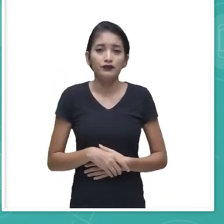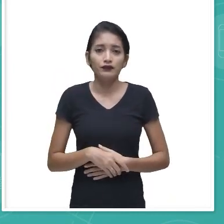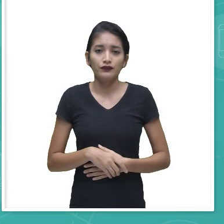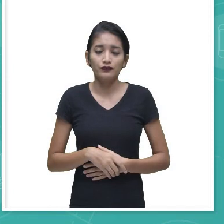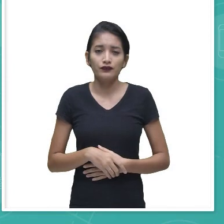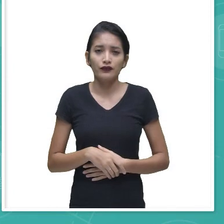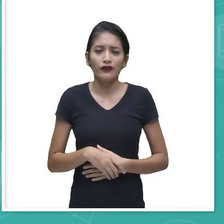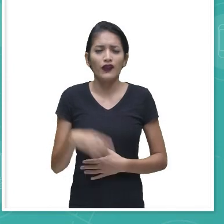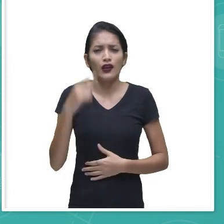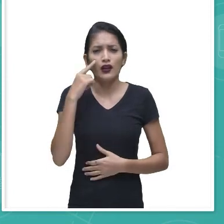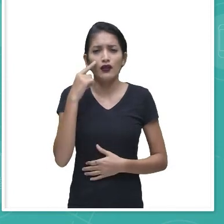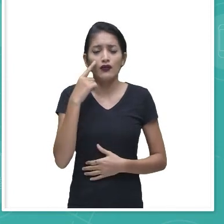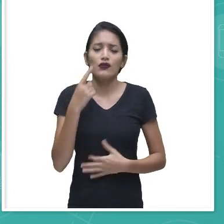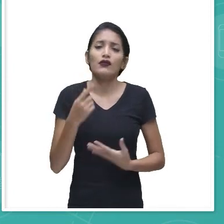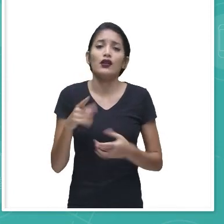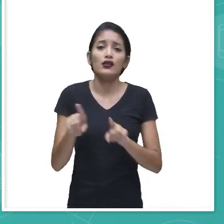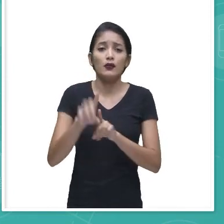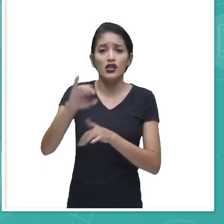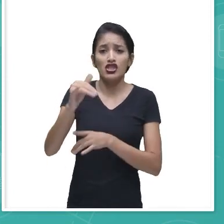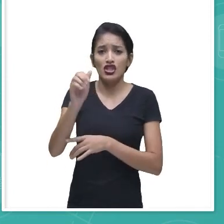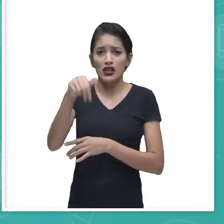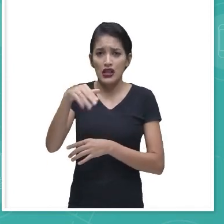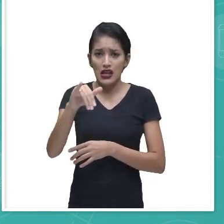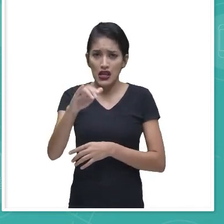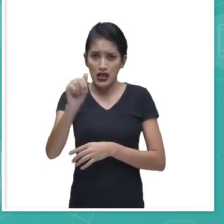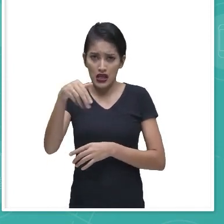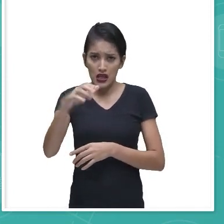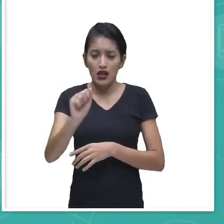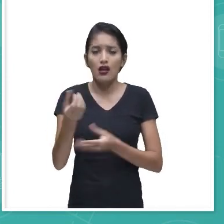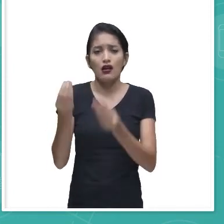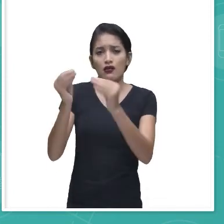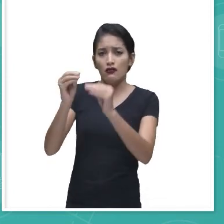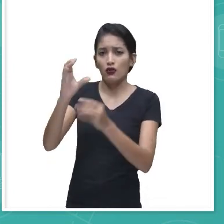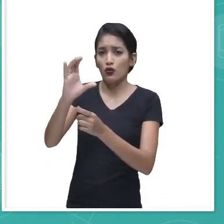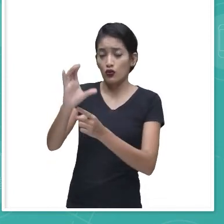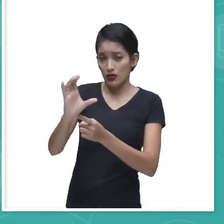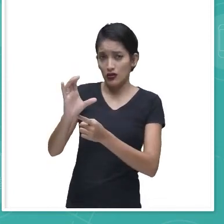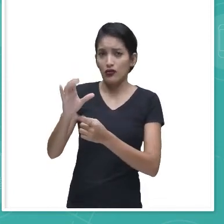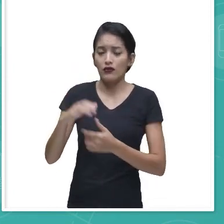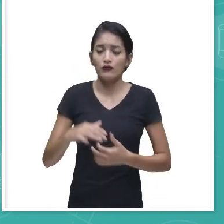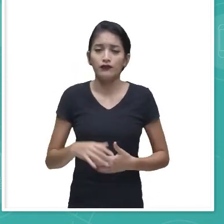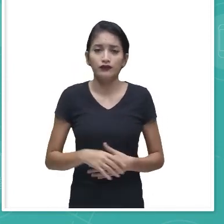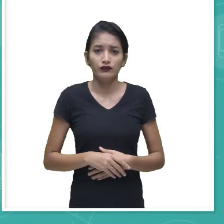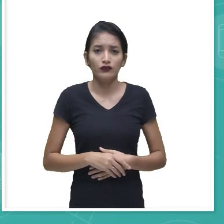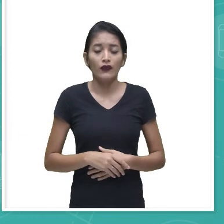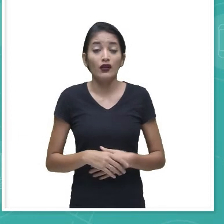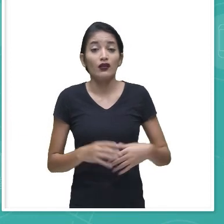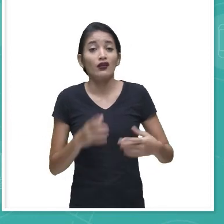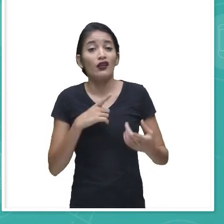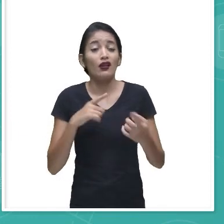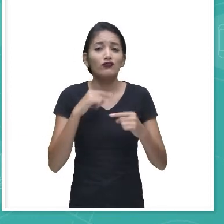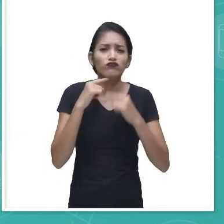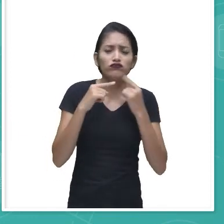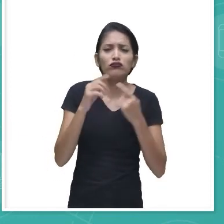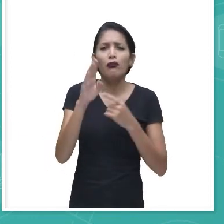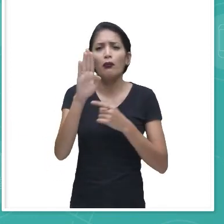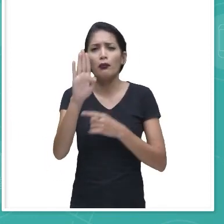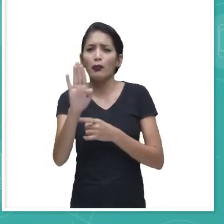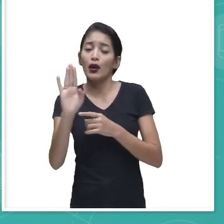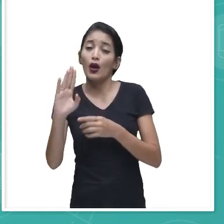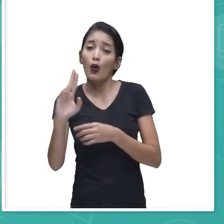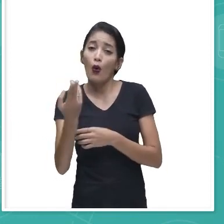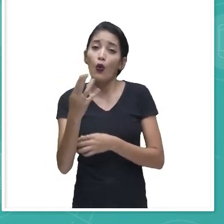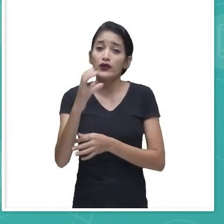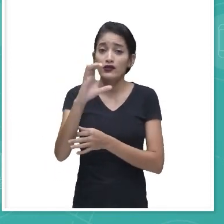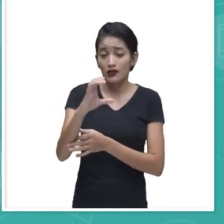Então a gente vê ali que a Janaína também marcou a letra C. Então a gente vê aí que estão em dúvida a letra B e letra C, tá?